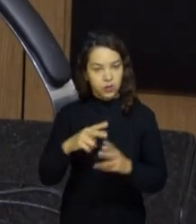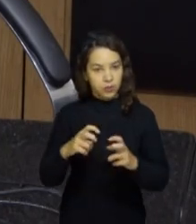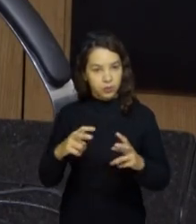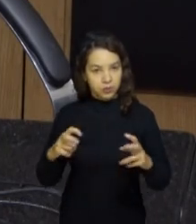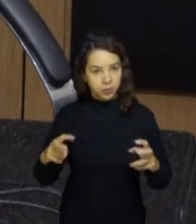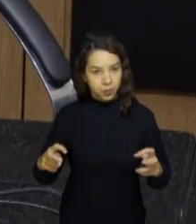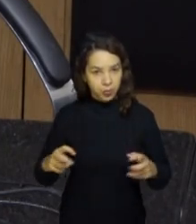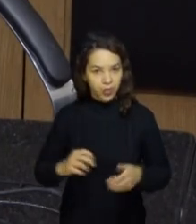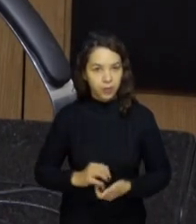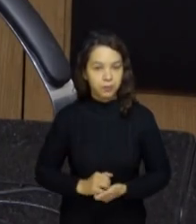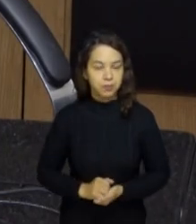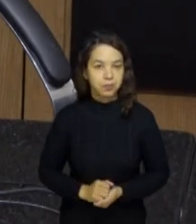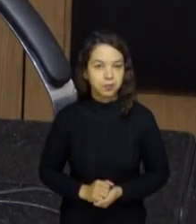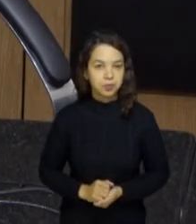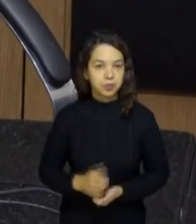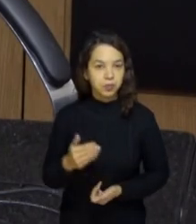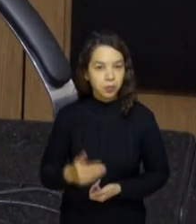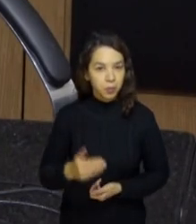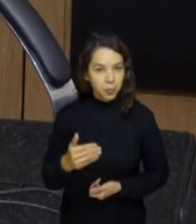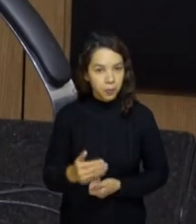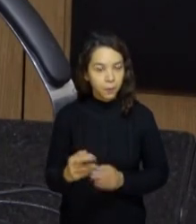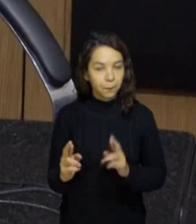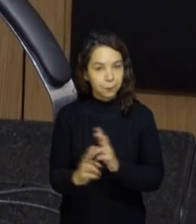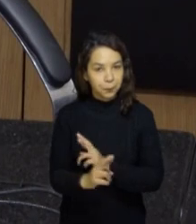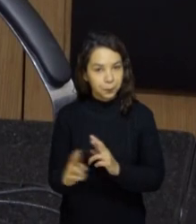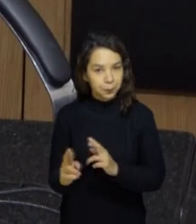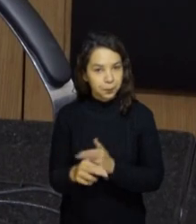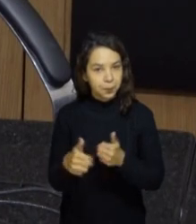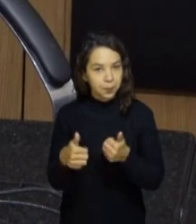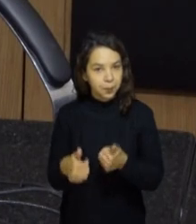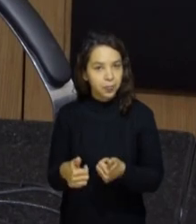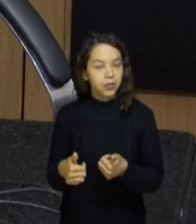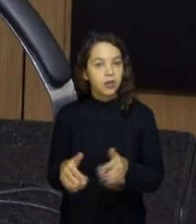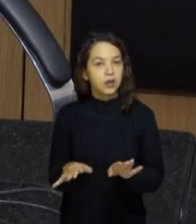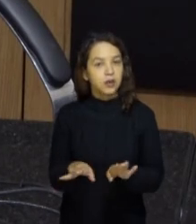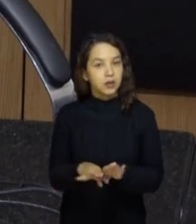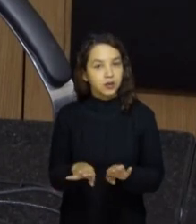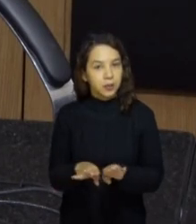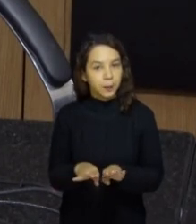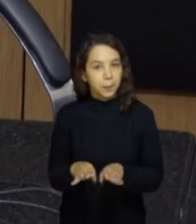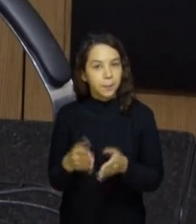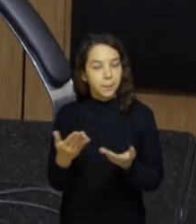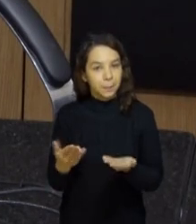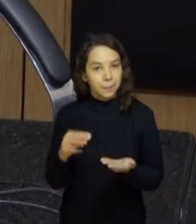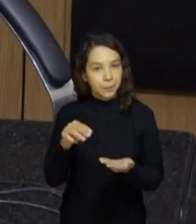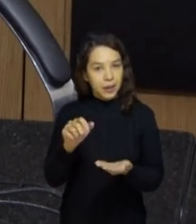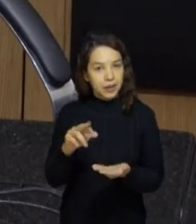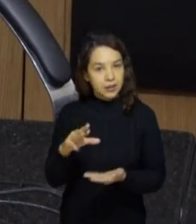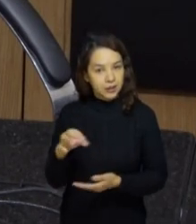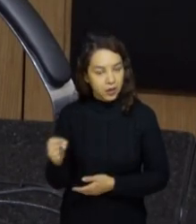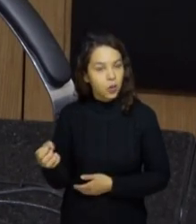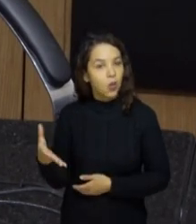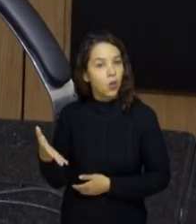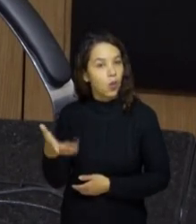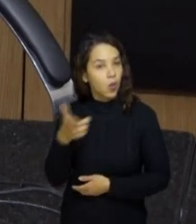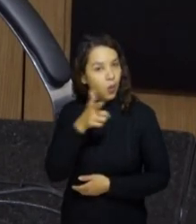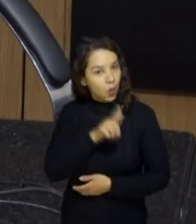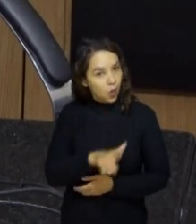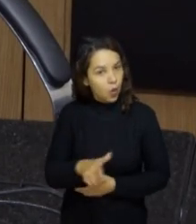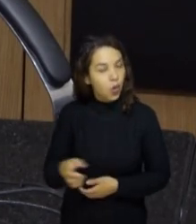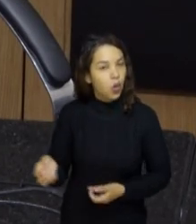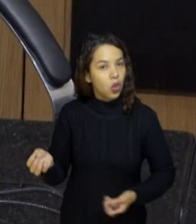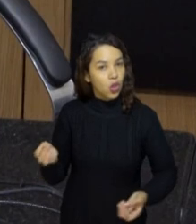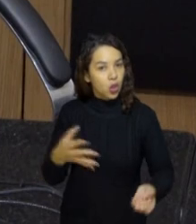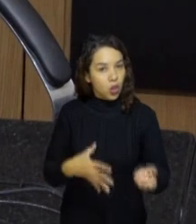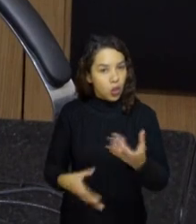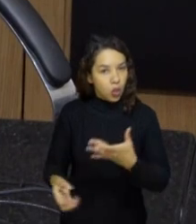tínhamos sempre uma relação muito amistosa, e o Marcelo conseguiu inovar, reinventar,